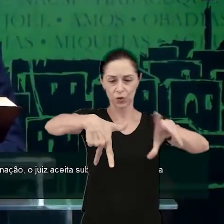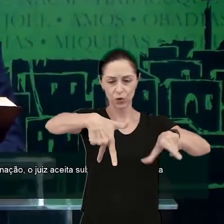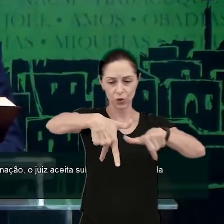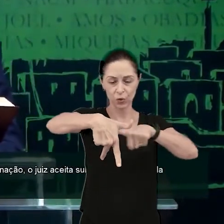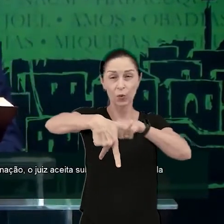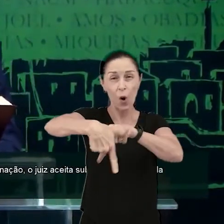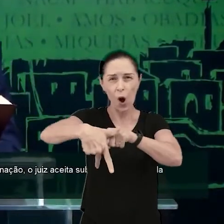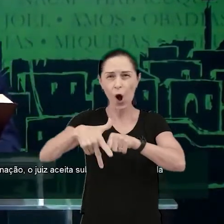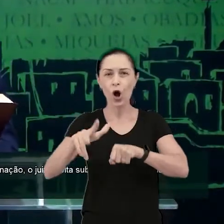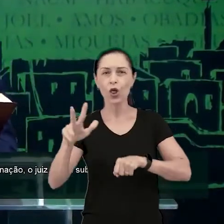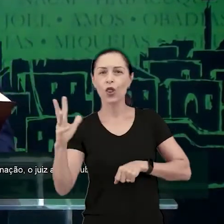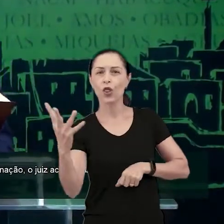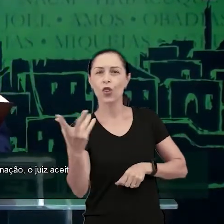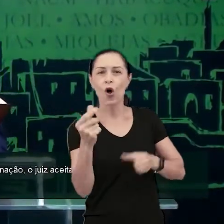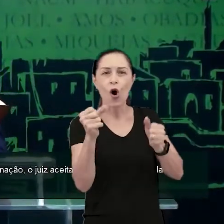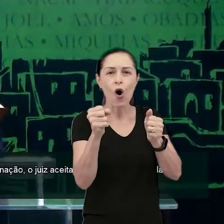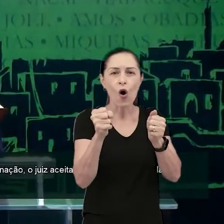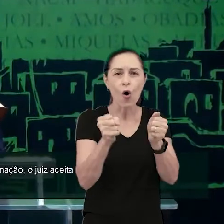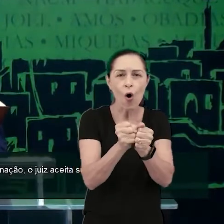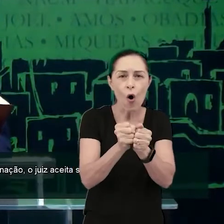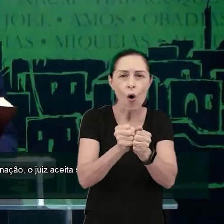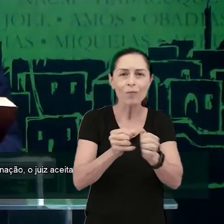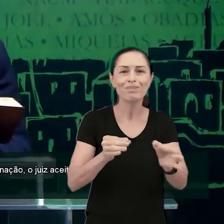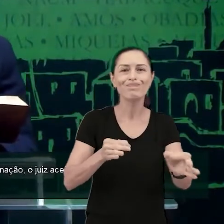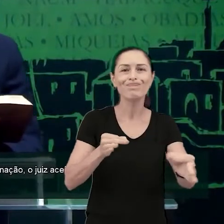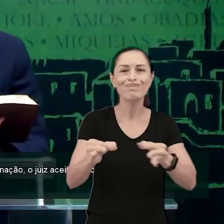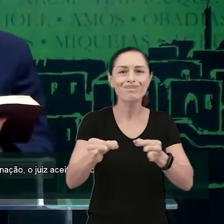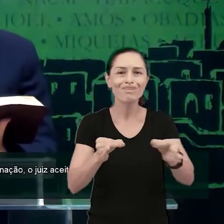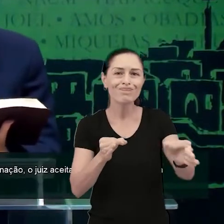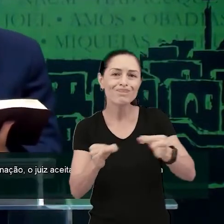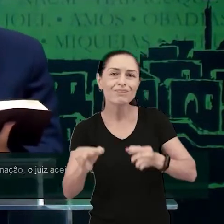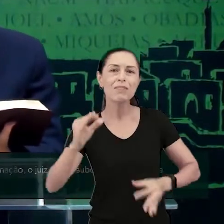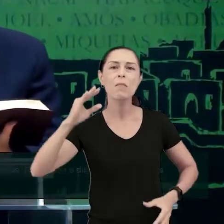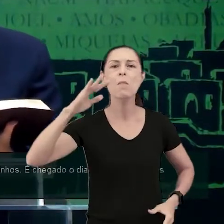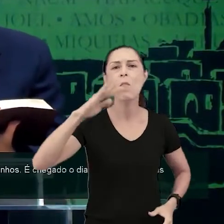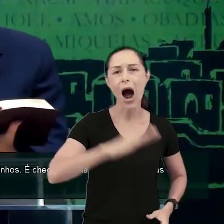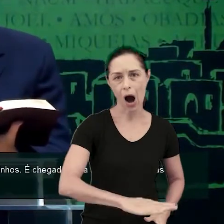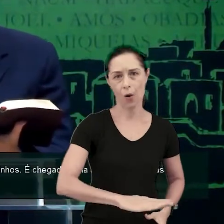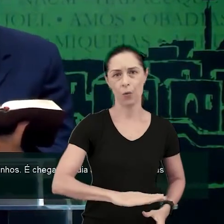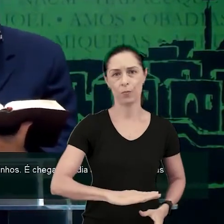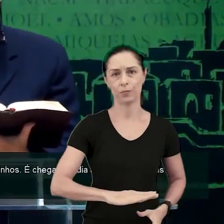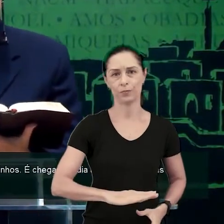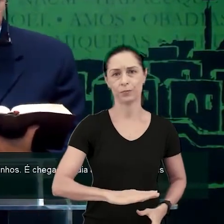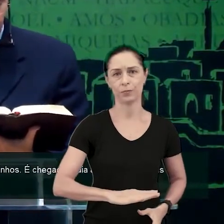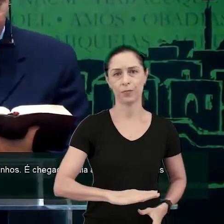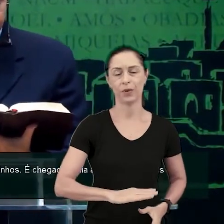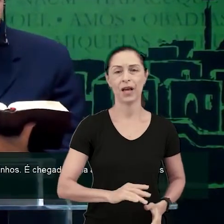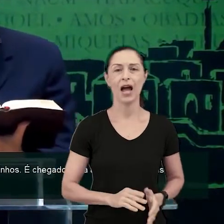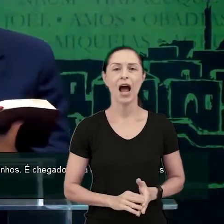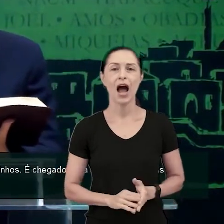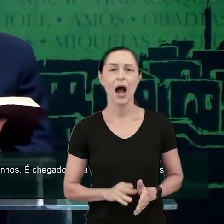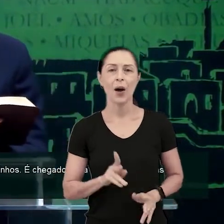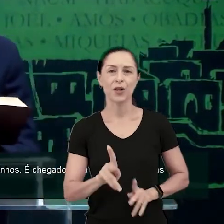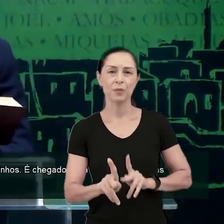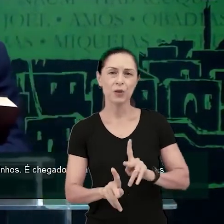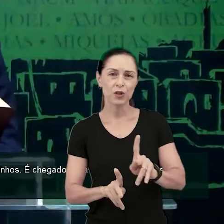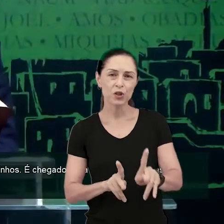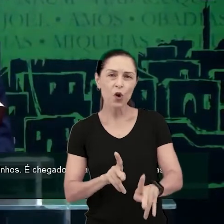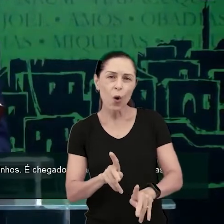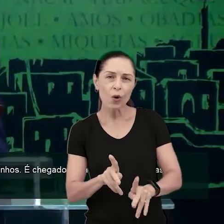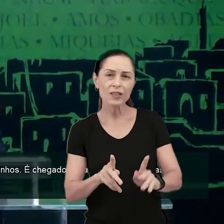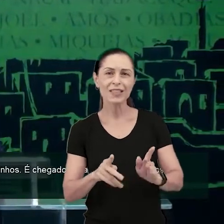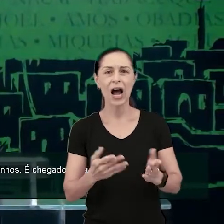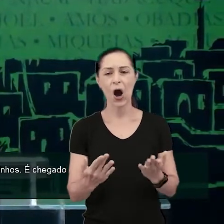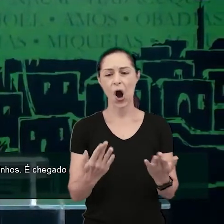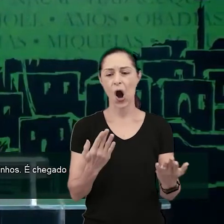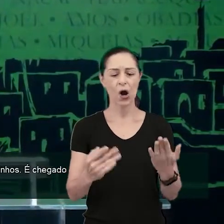juntamente urdem a trama. O melhor deles é como um espinheiro, o mais reto é